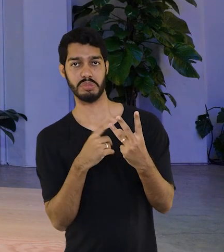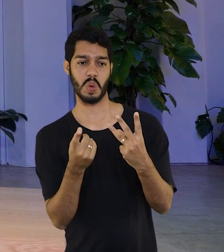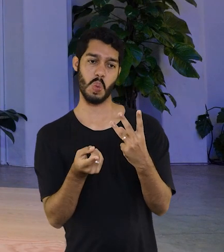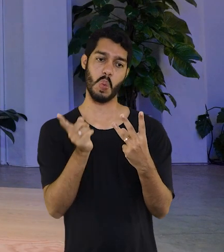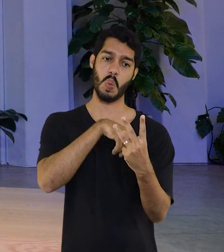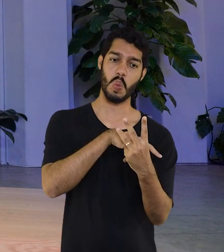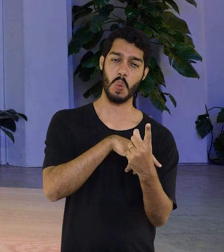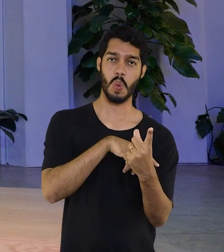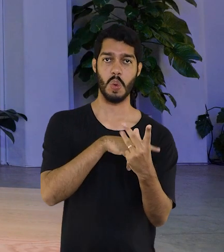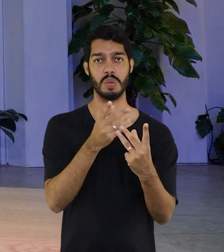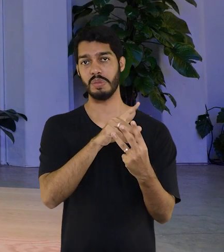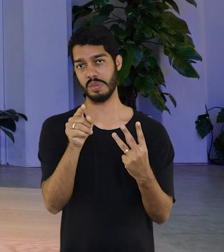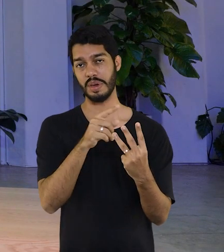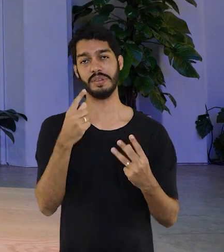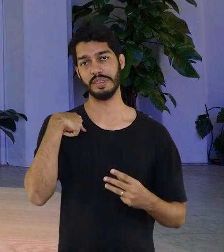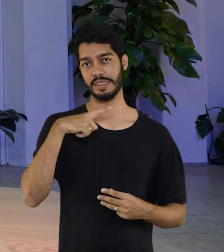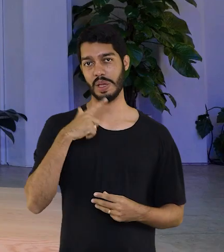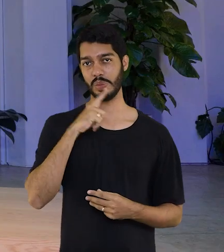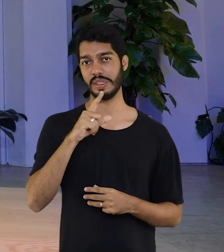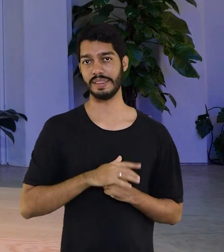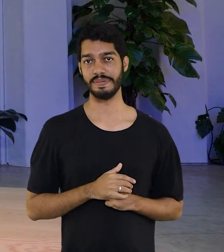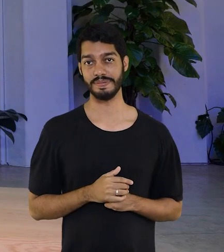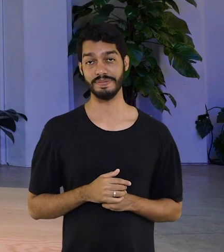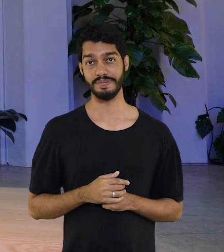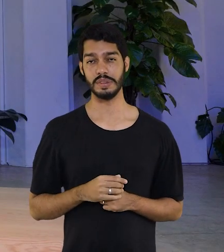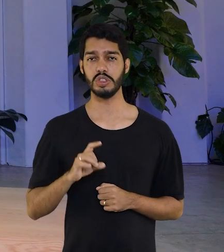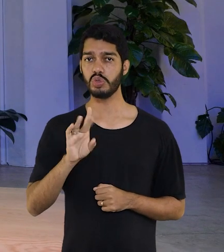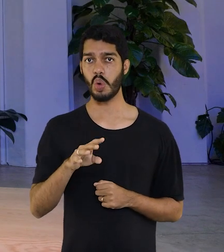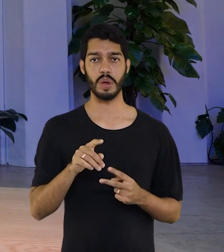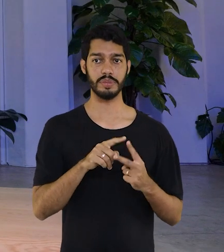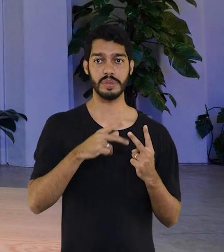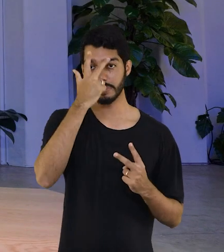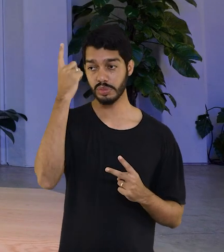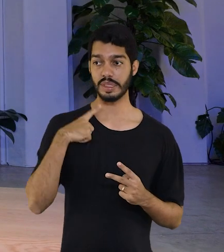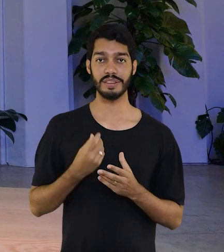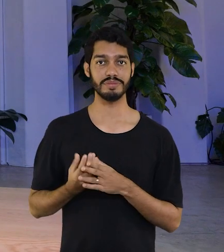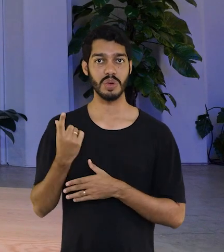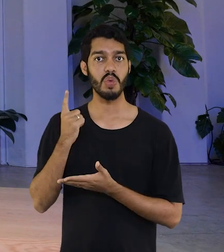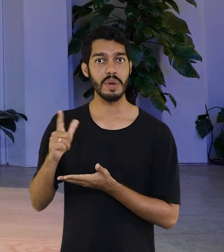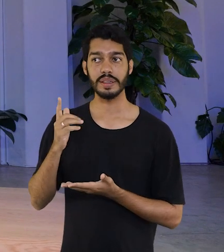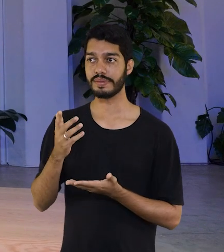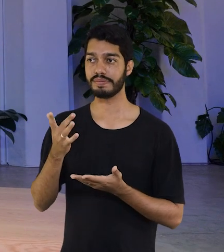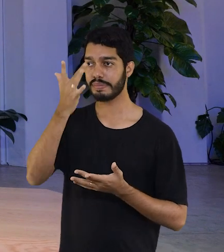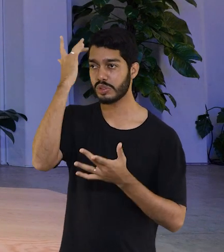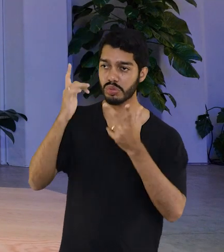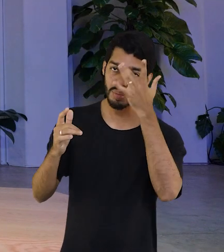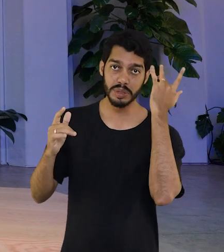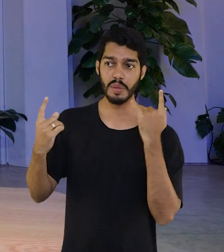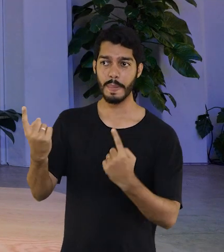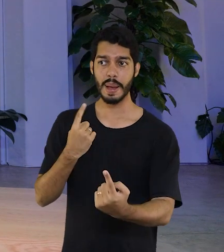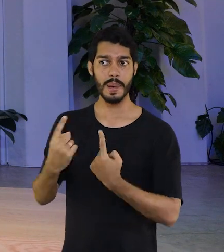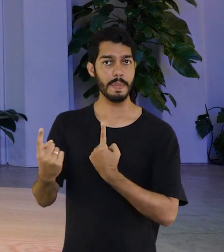3. Então, na hora apareceu gente, estava trabalhando com pessoas super capacitadas que entendiam de inteligência artificial.